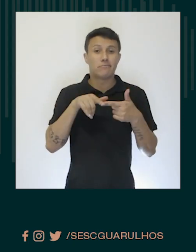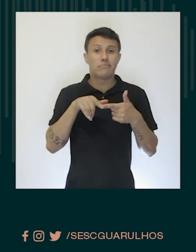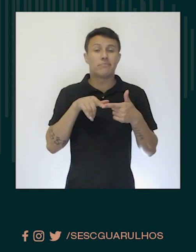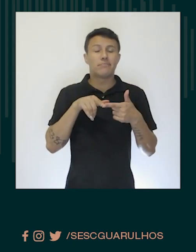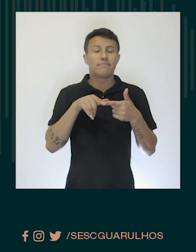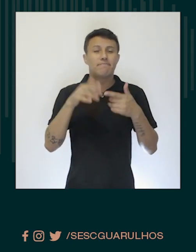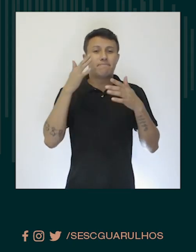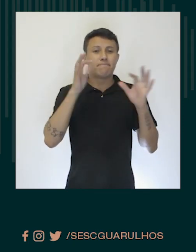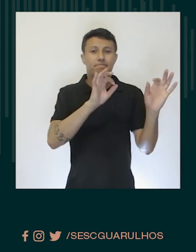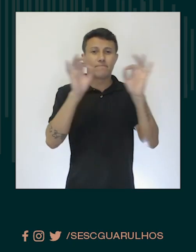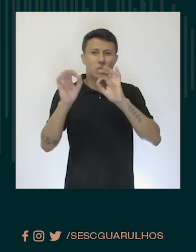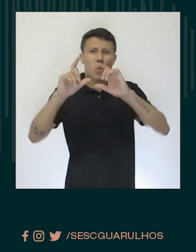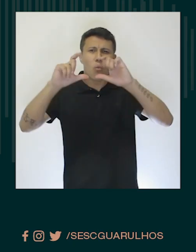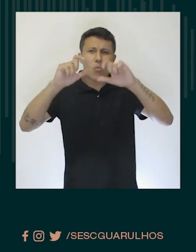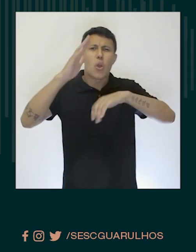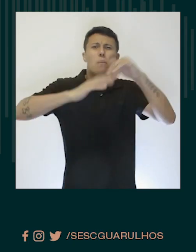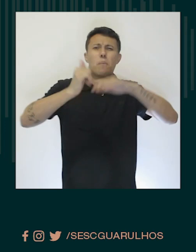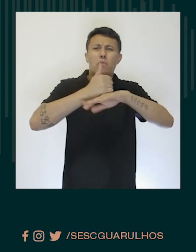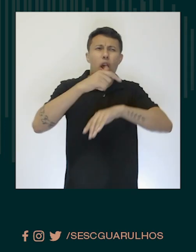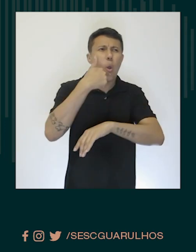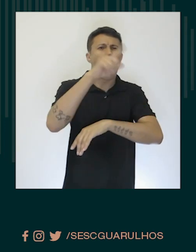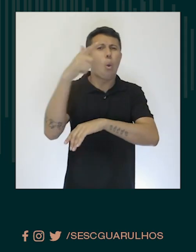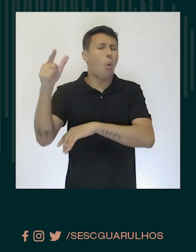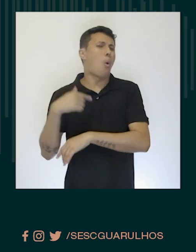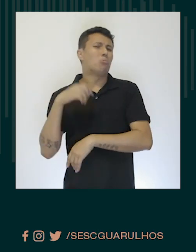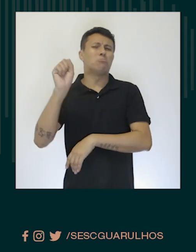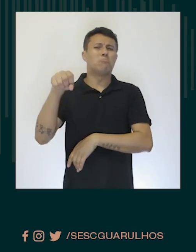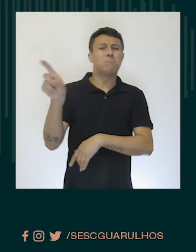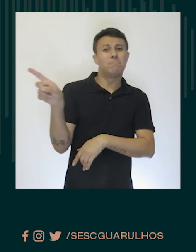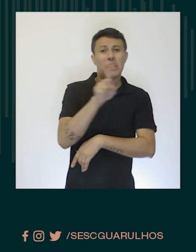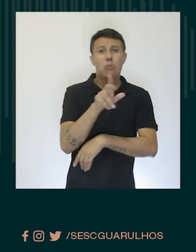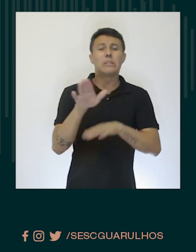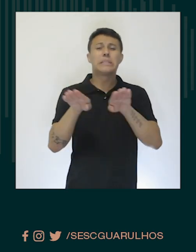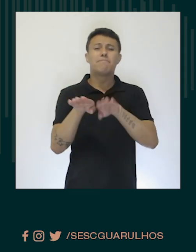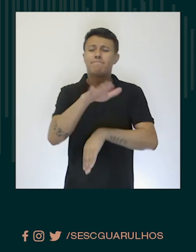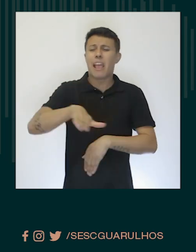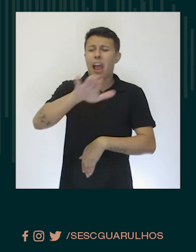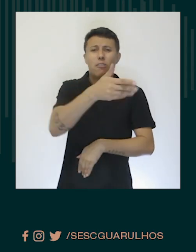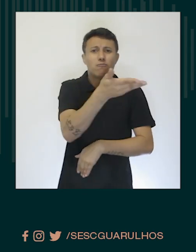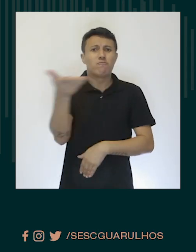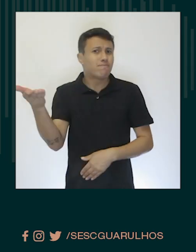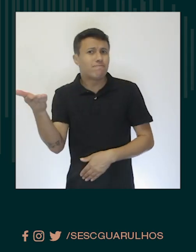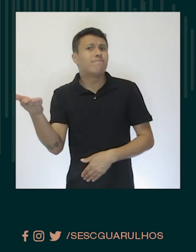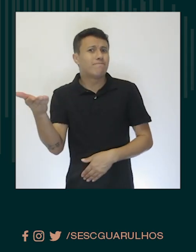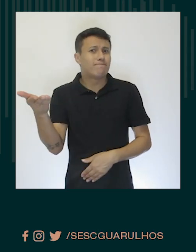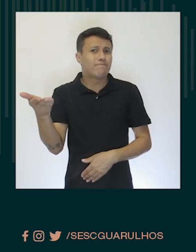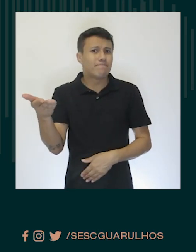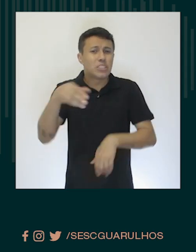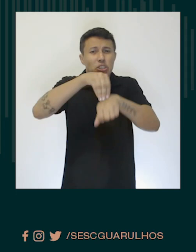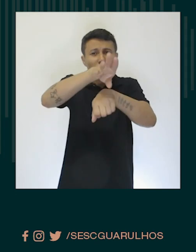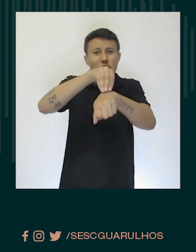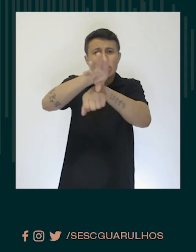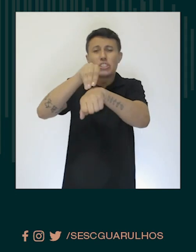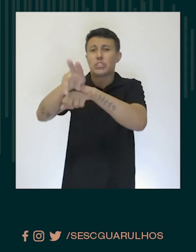de vendo também dos fotógrafos ou não, de profissionais da área de vocês, né? Que estão